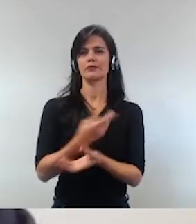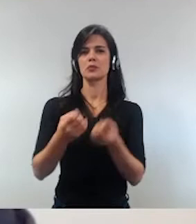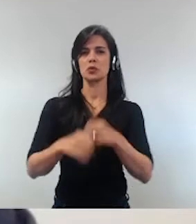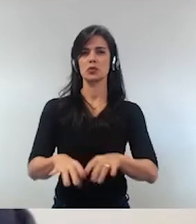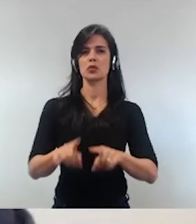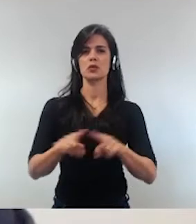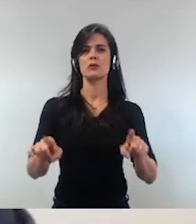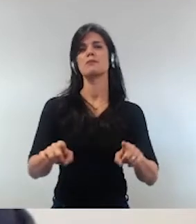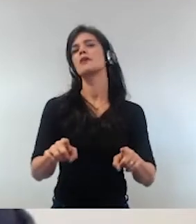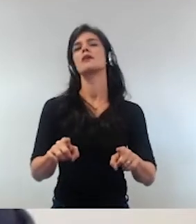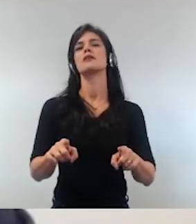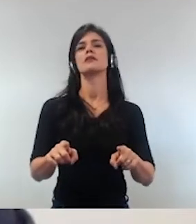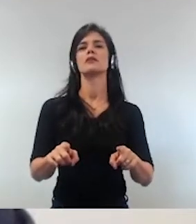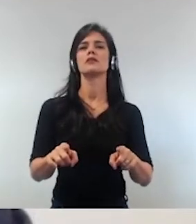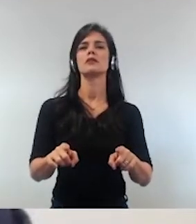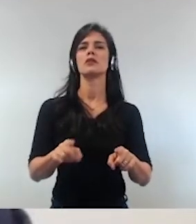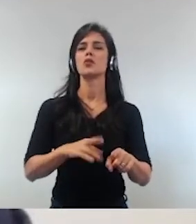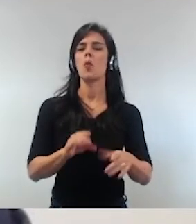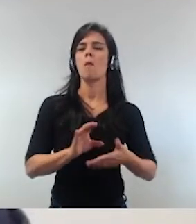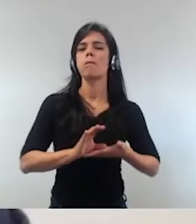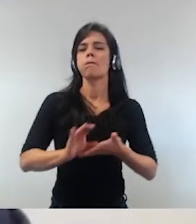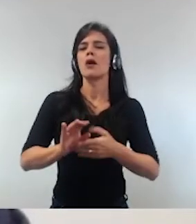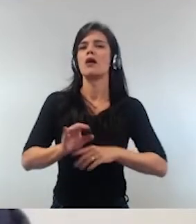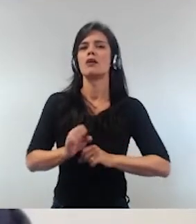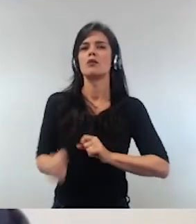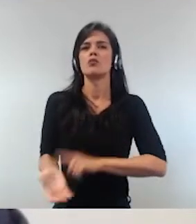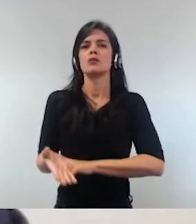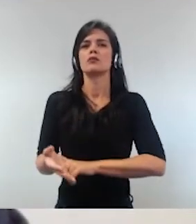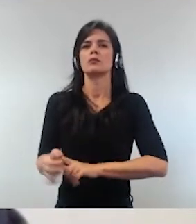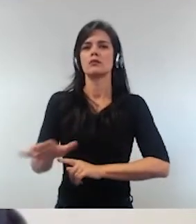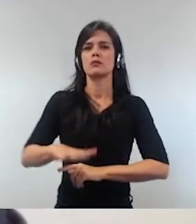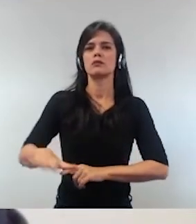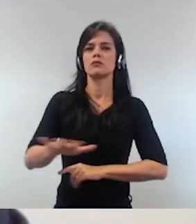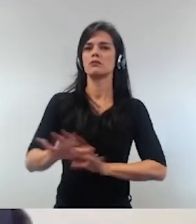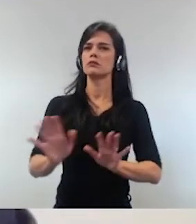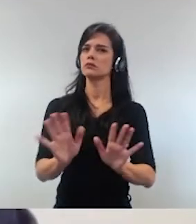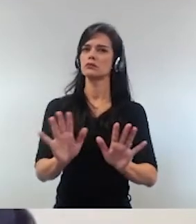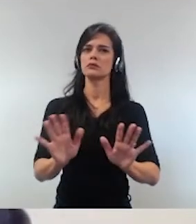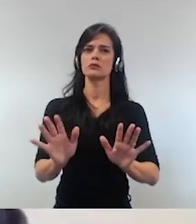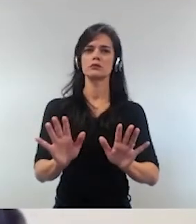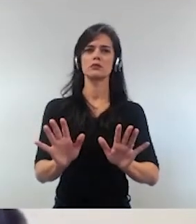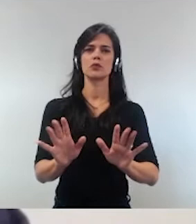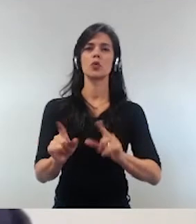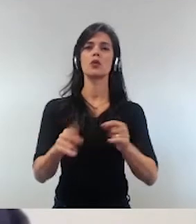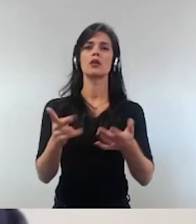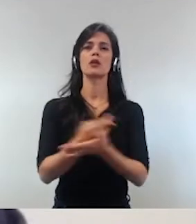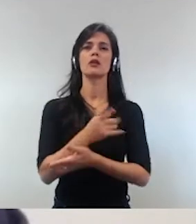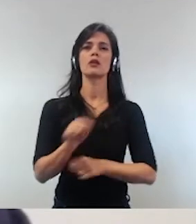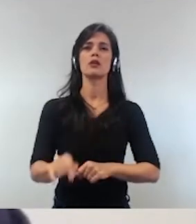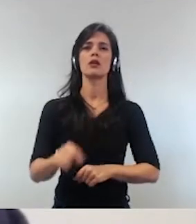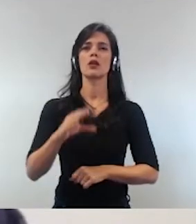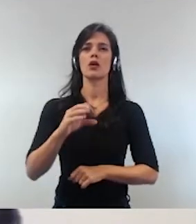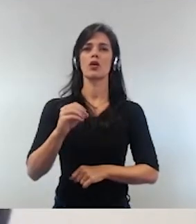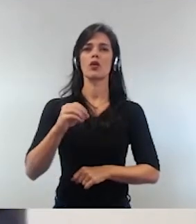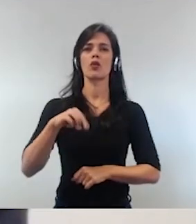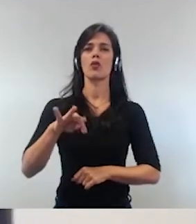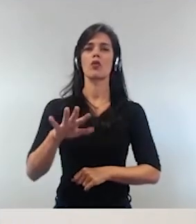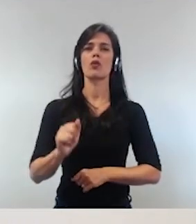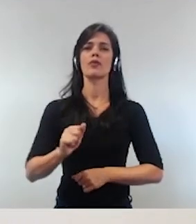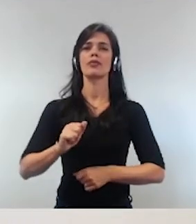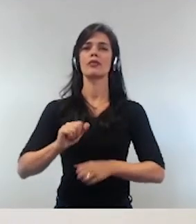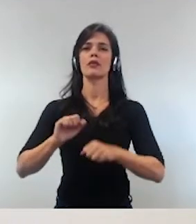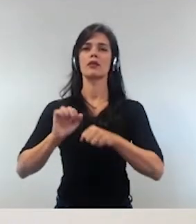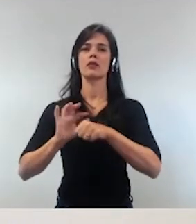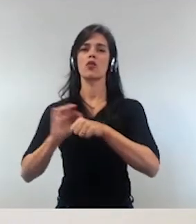aqui deixa um registro também, não foi uma ajuda, um socorro para o setor de distribuição. Ali, a conta Covid, ela visa